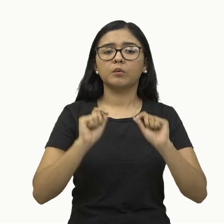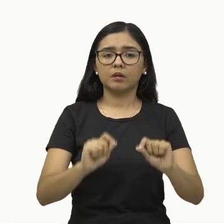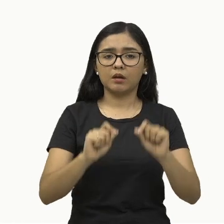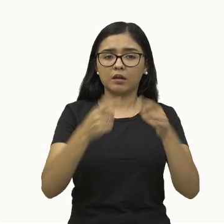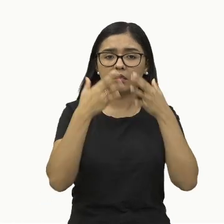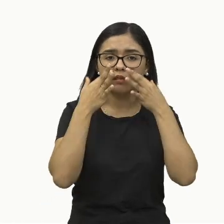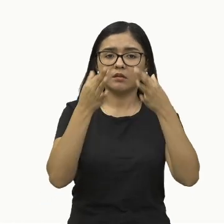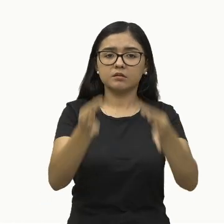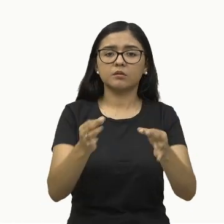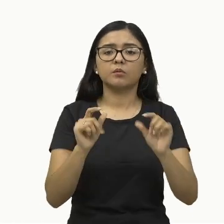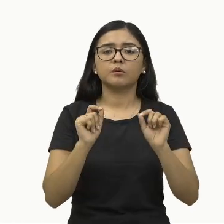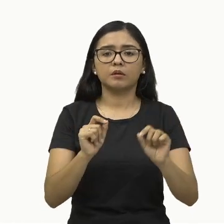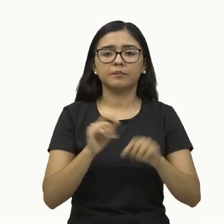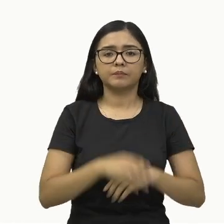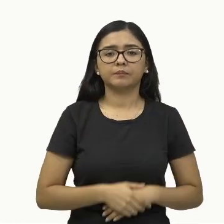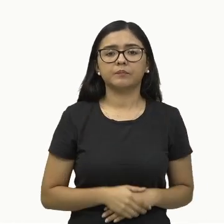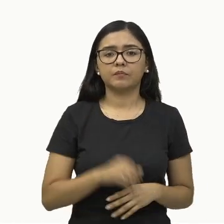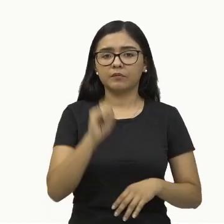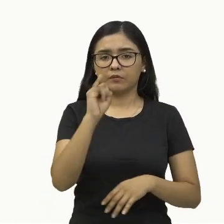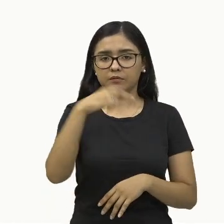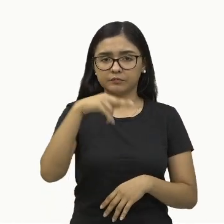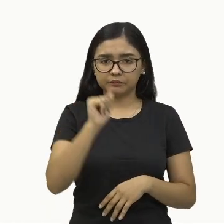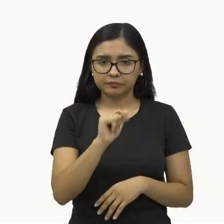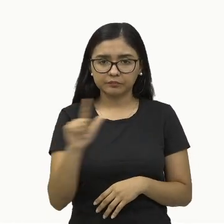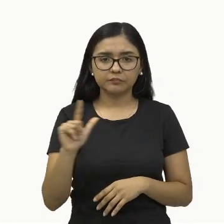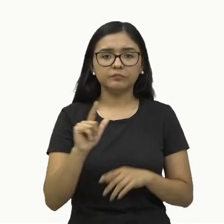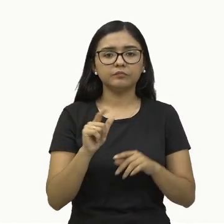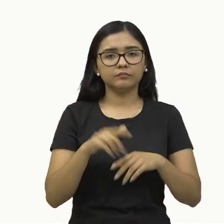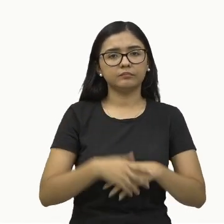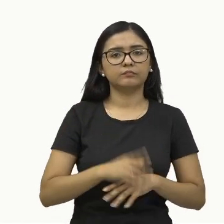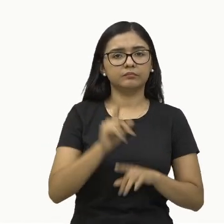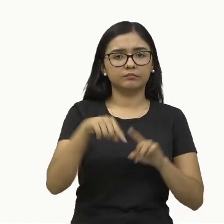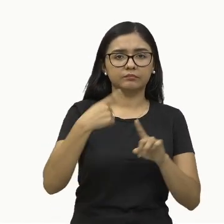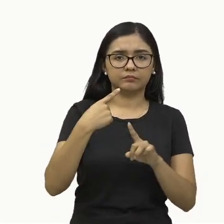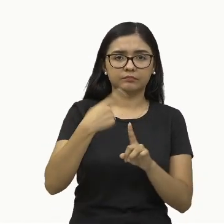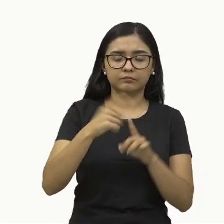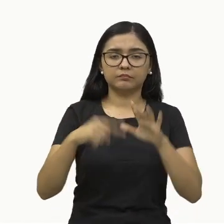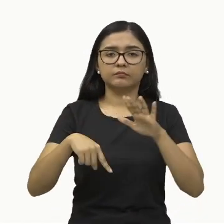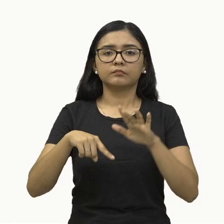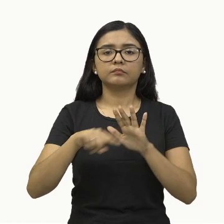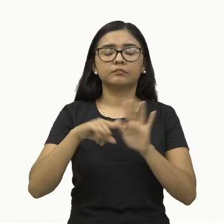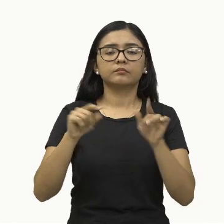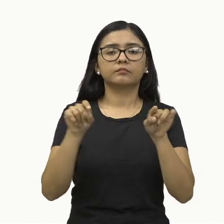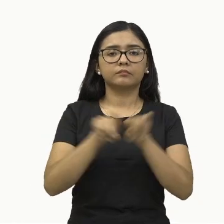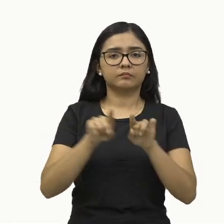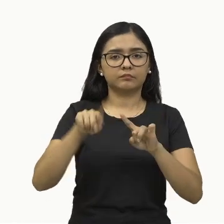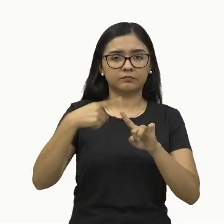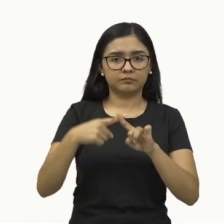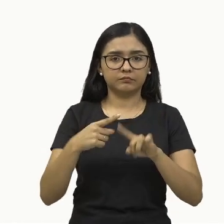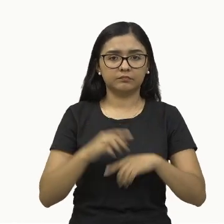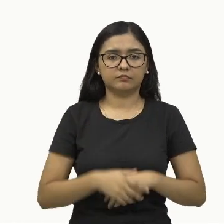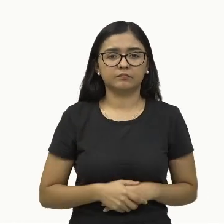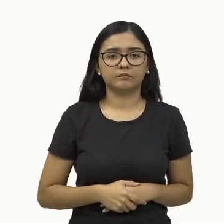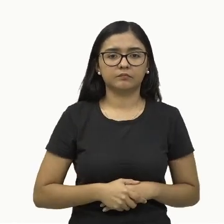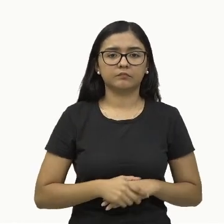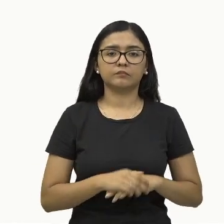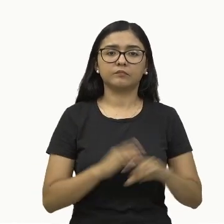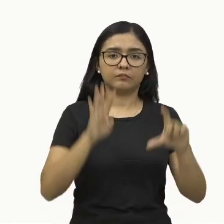o sinal, tá? O velho jogo de sinal. Então, a multiplicação de uma matriz por